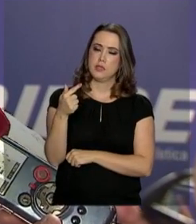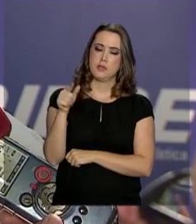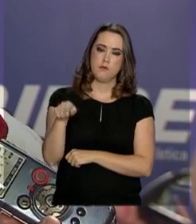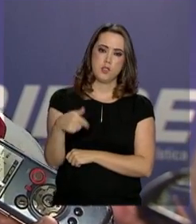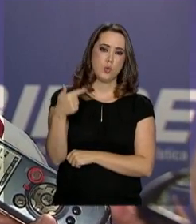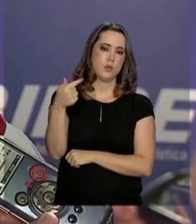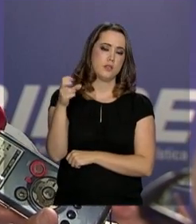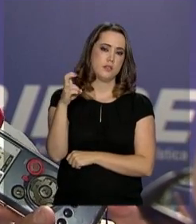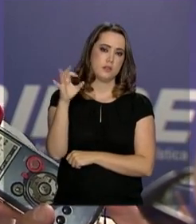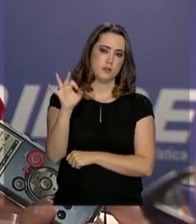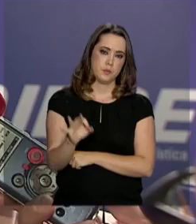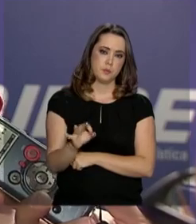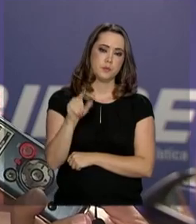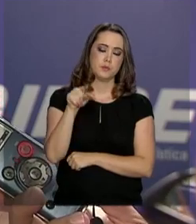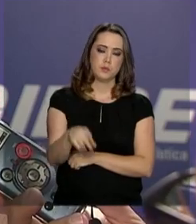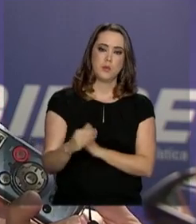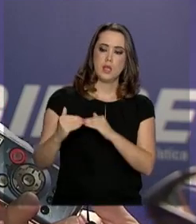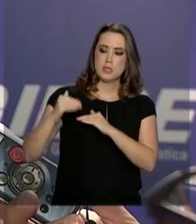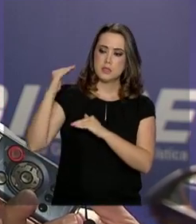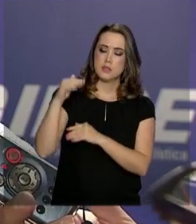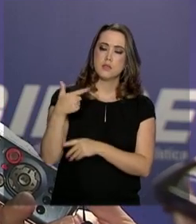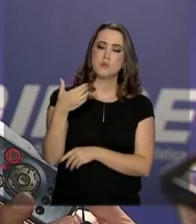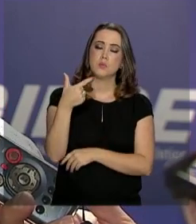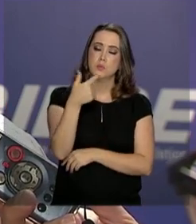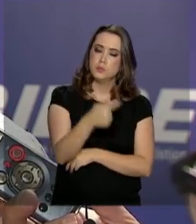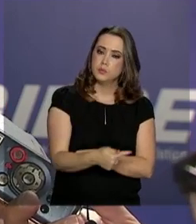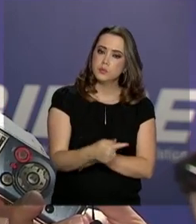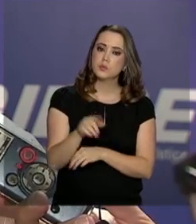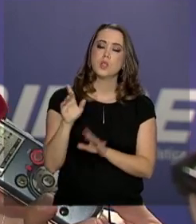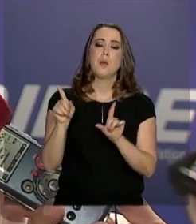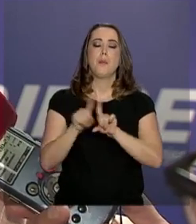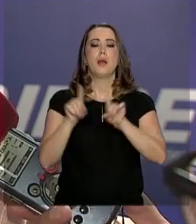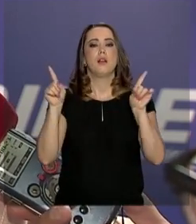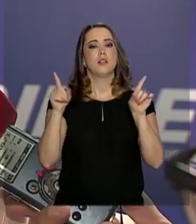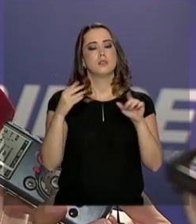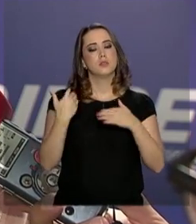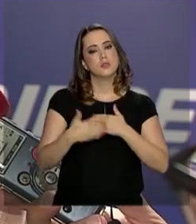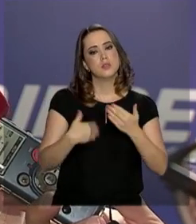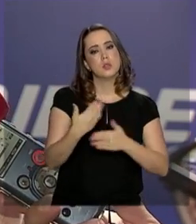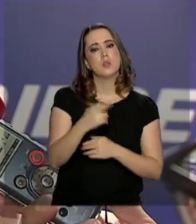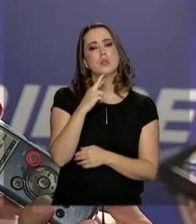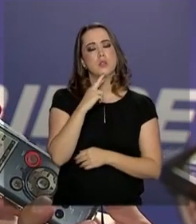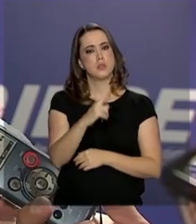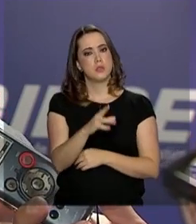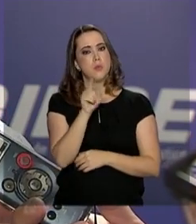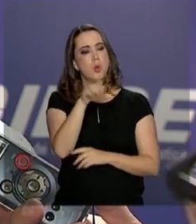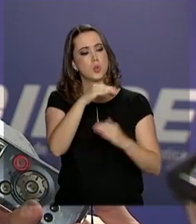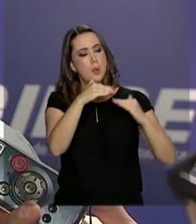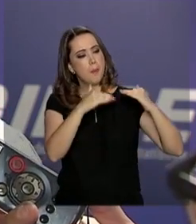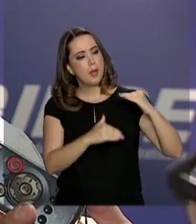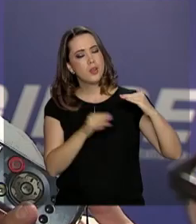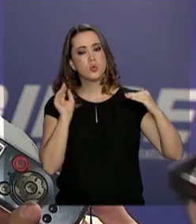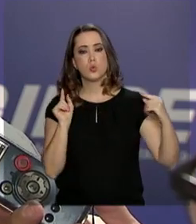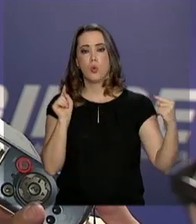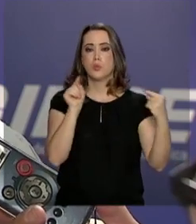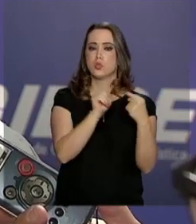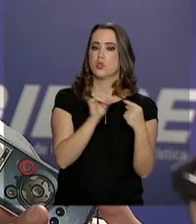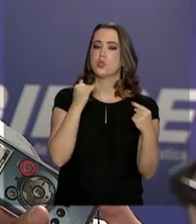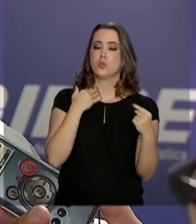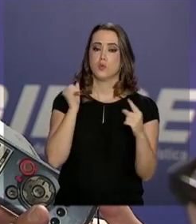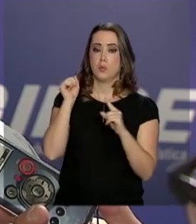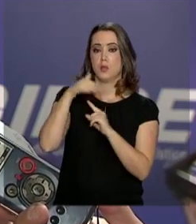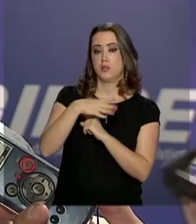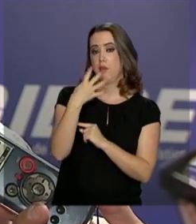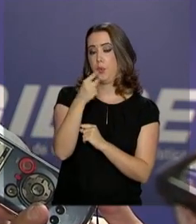3,75%. Superior ao resultado de 2017, mas ainda é um resultado inferior à meta de inflação estabelecida pelo Banco